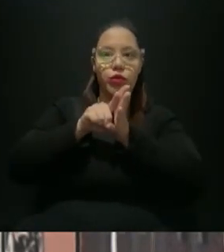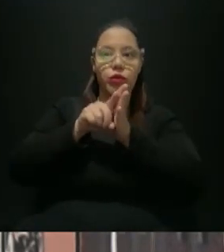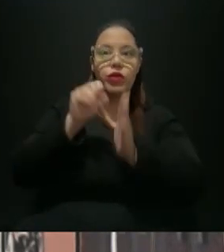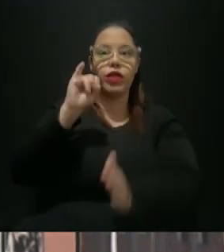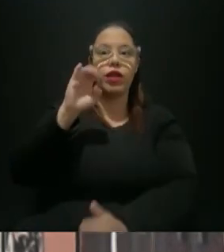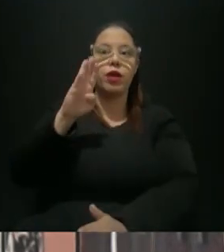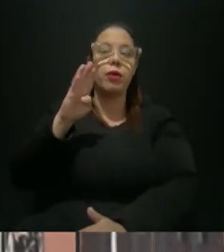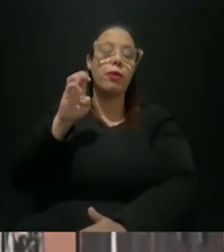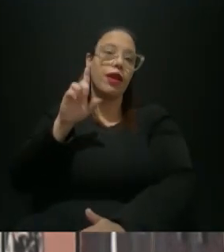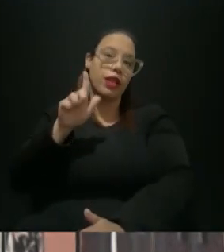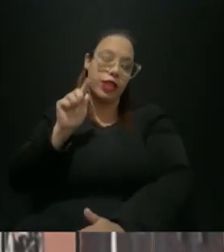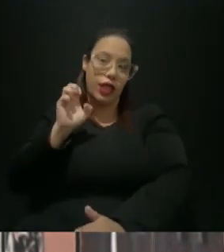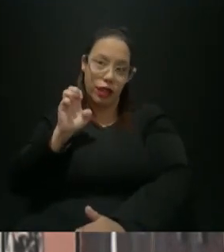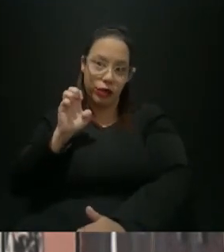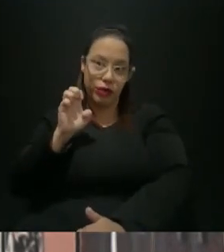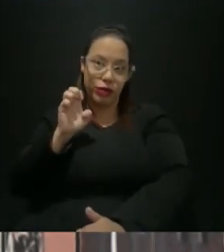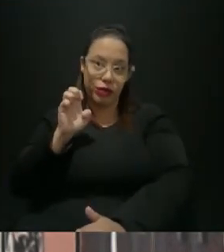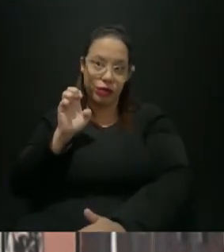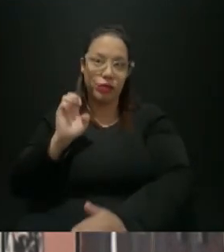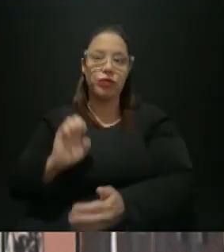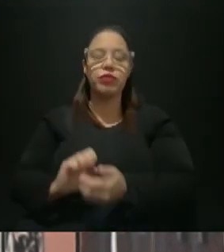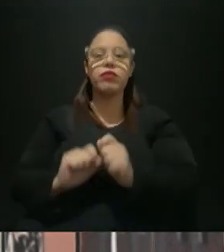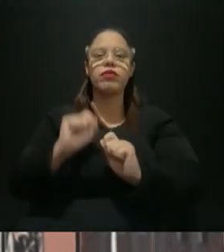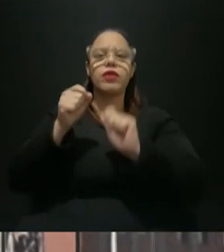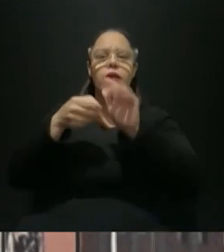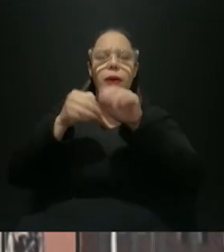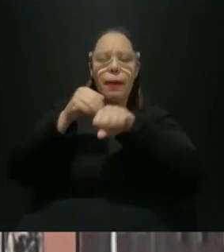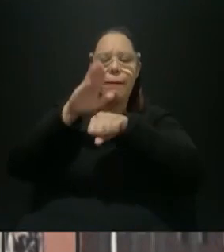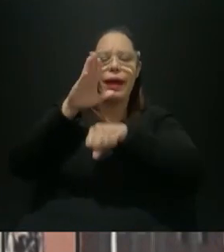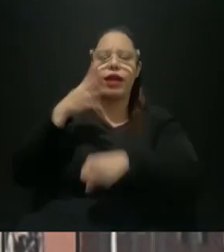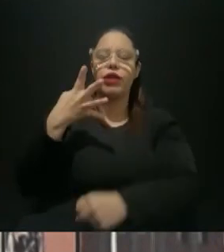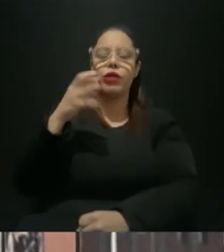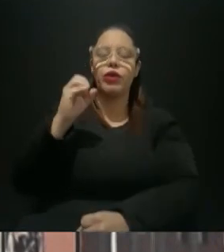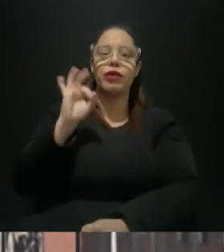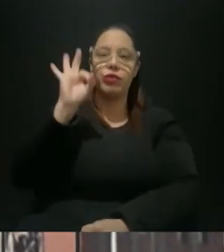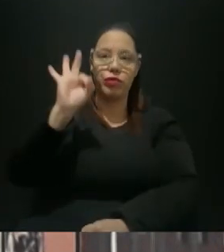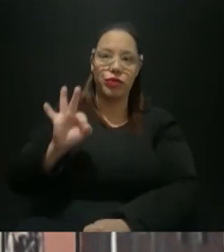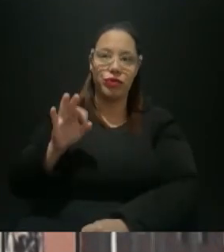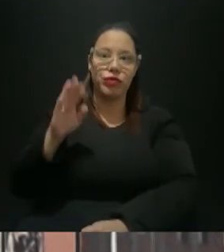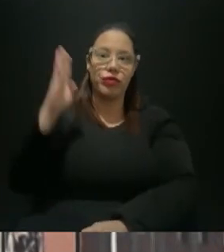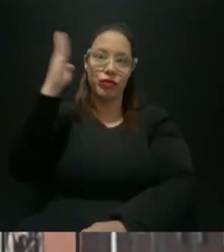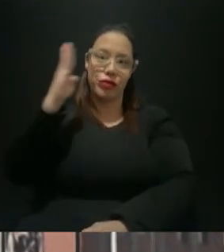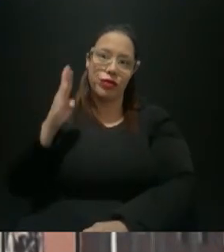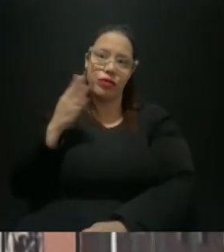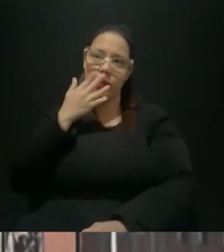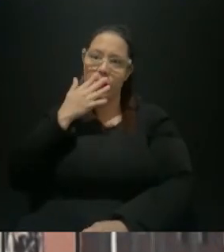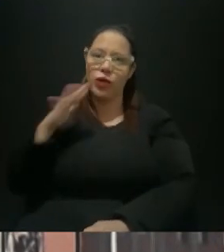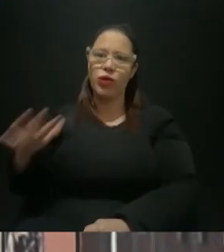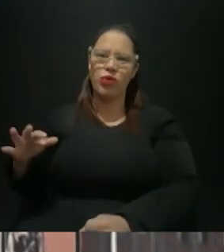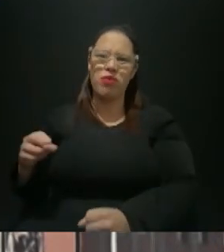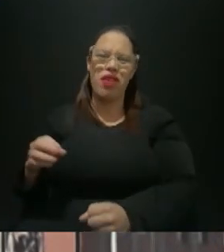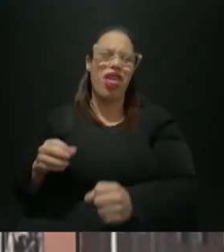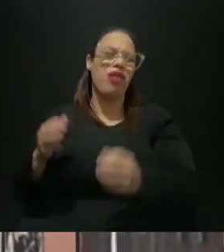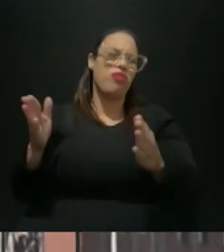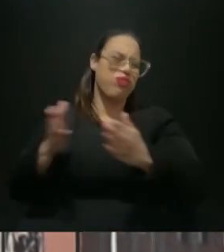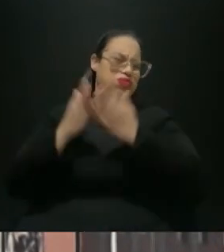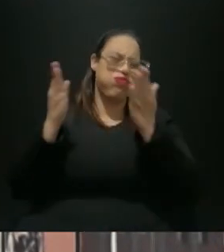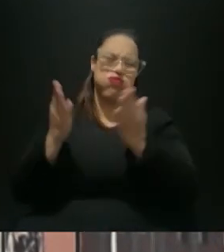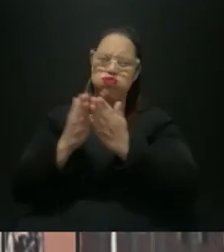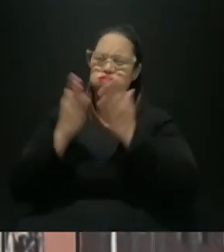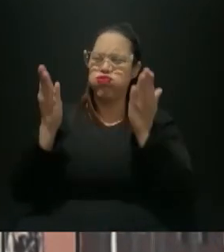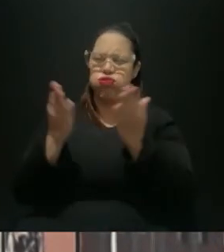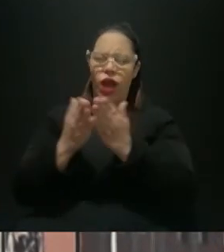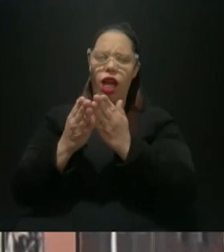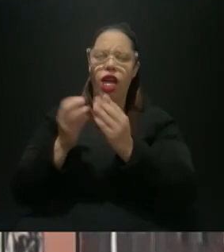Geografia e Estatística, mais de 40% das crianças brasileiras vivem em situação de pobreza. Isso significa que